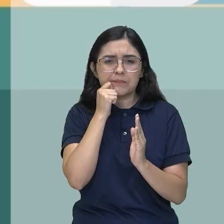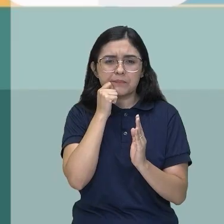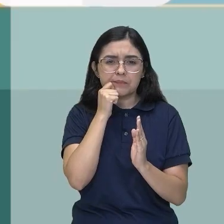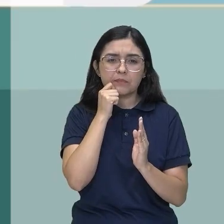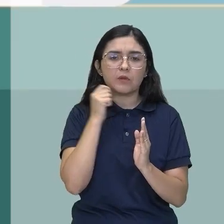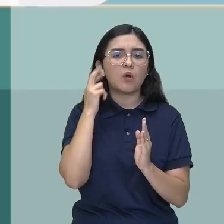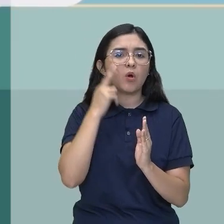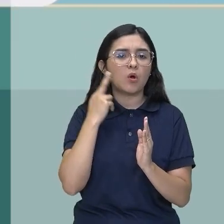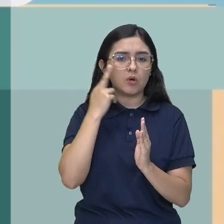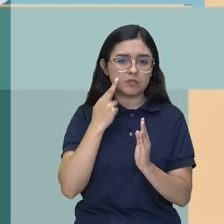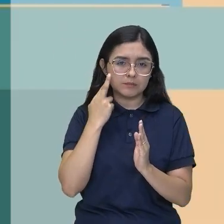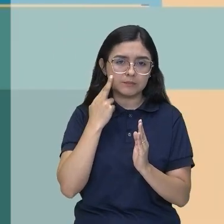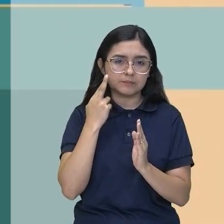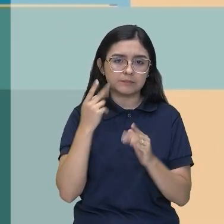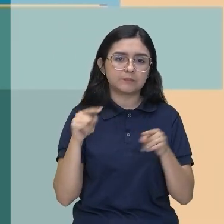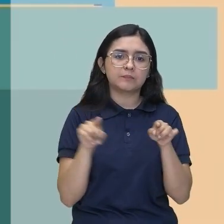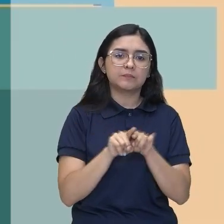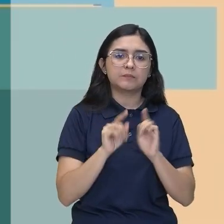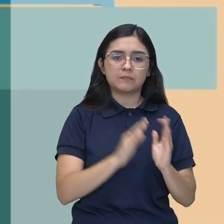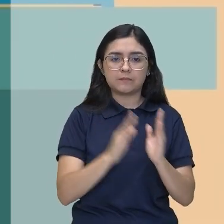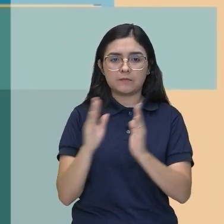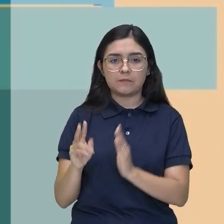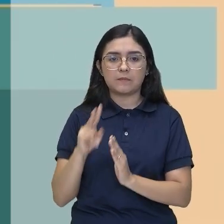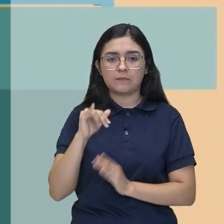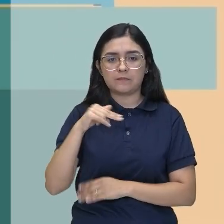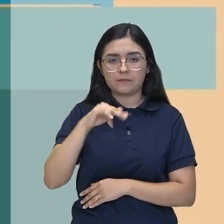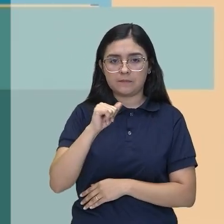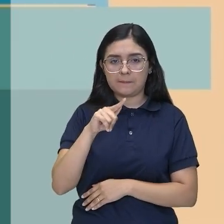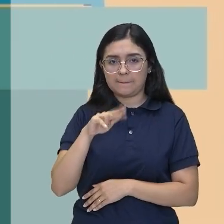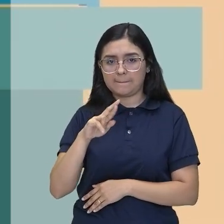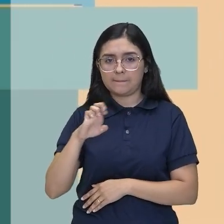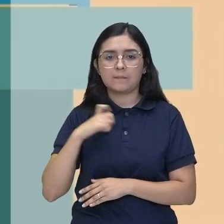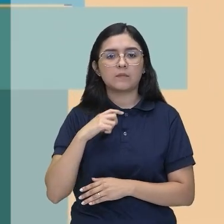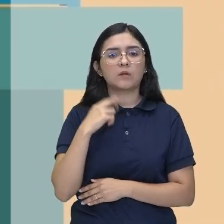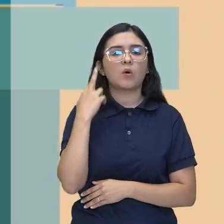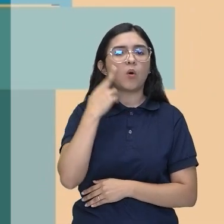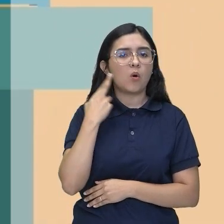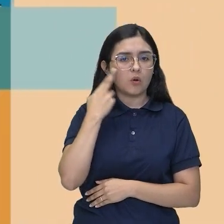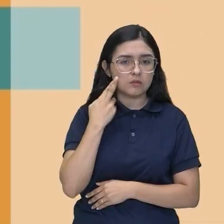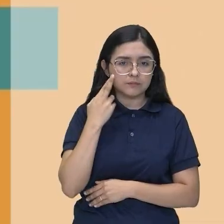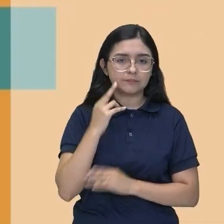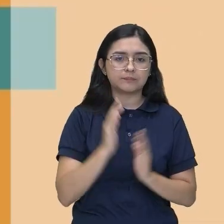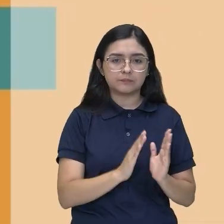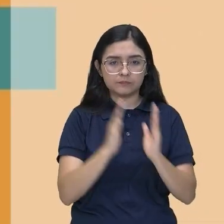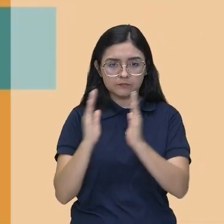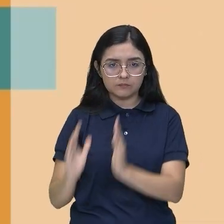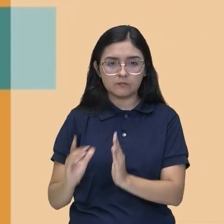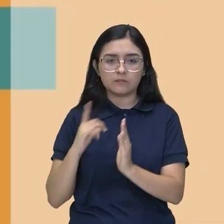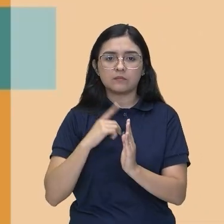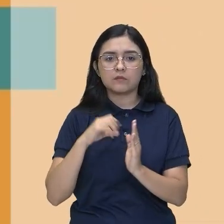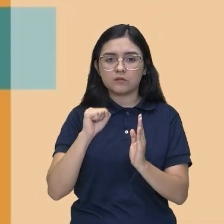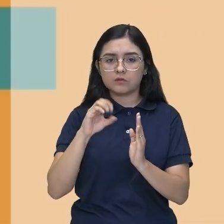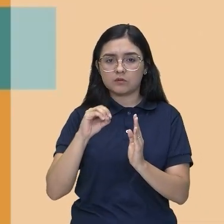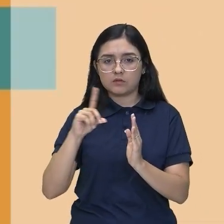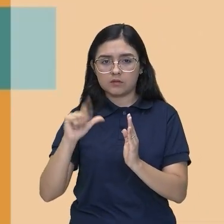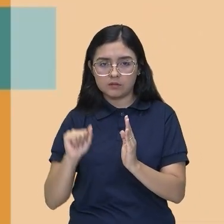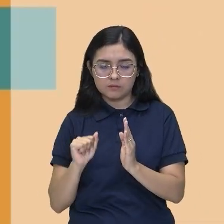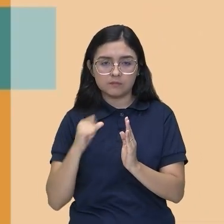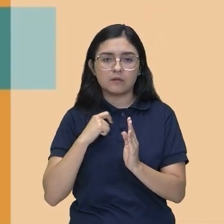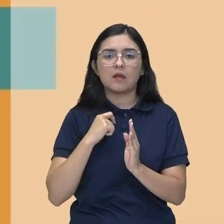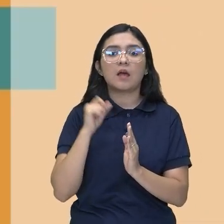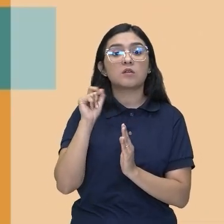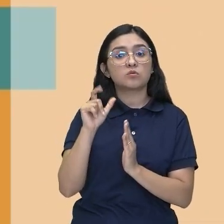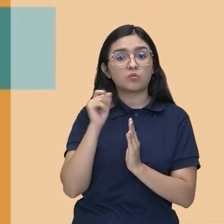cor rosa, vinagre, cor rosa, Soda cáustica, cor